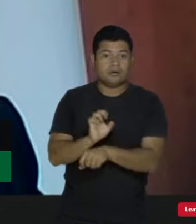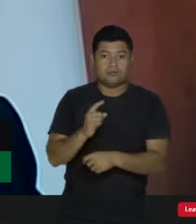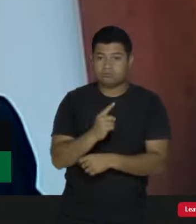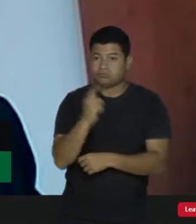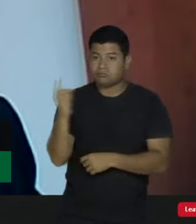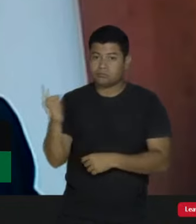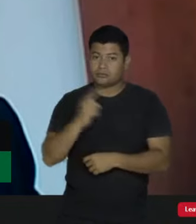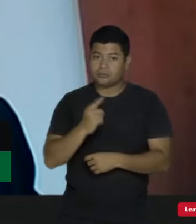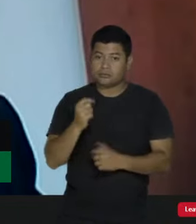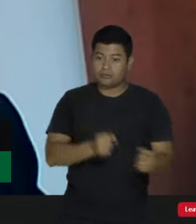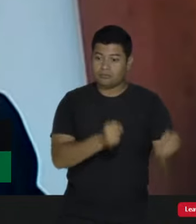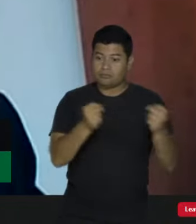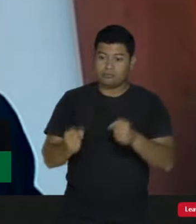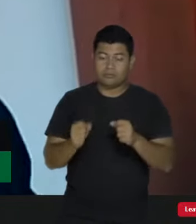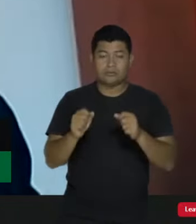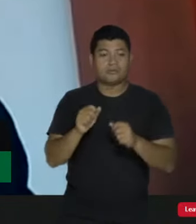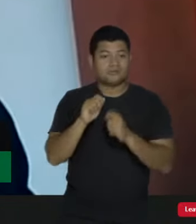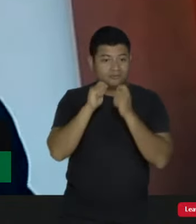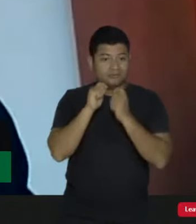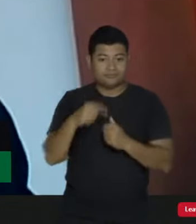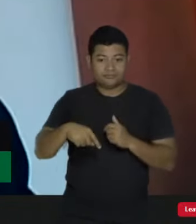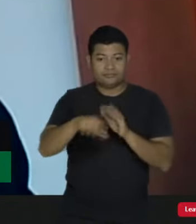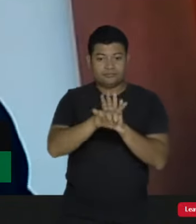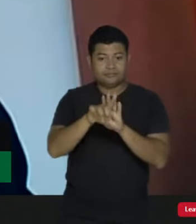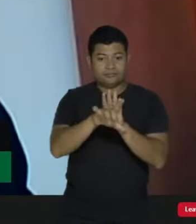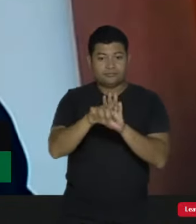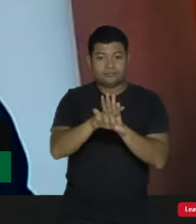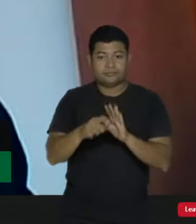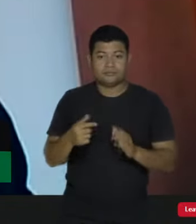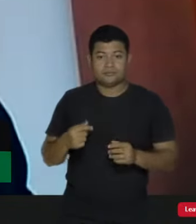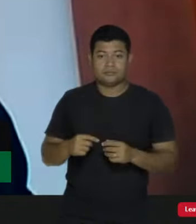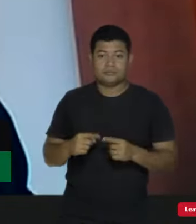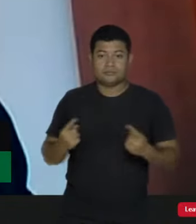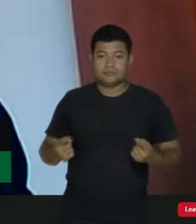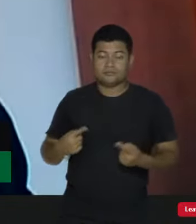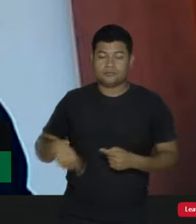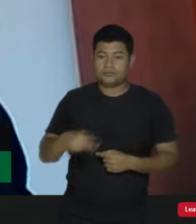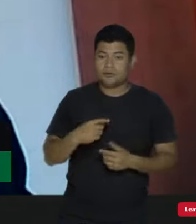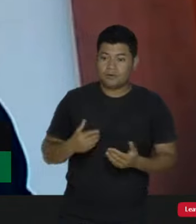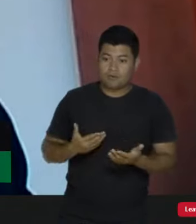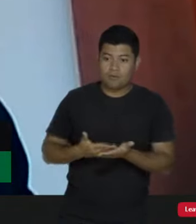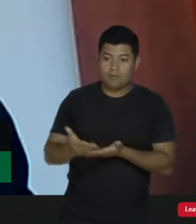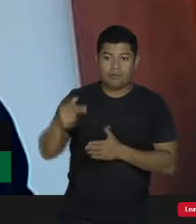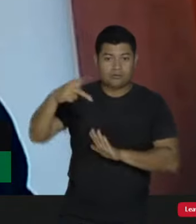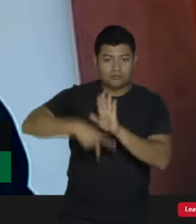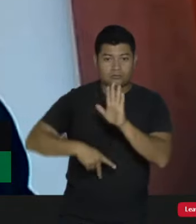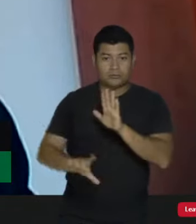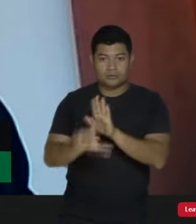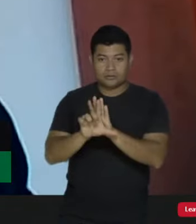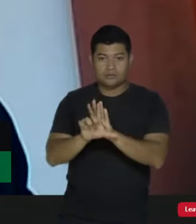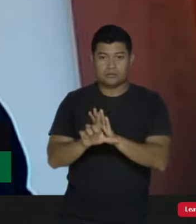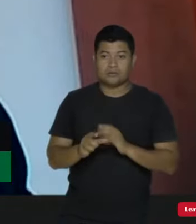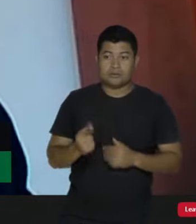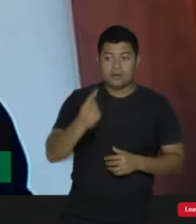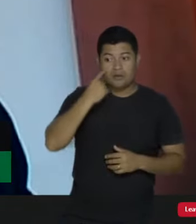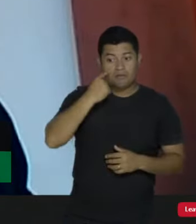Poder Legislativo. Então nós vamos entrar com esse projeto de lei e vamos ver se a